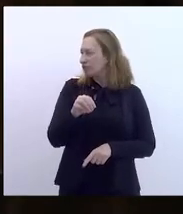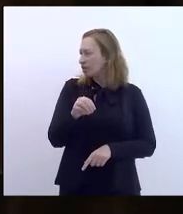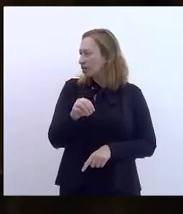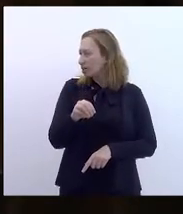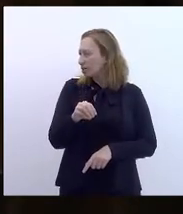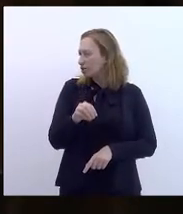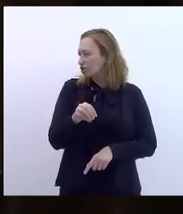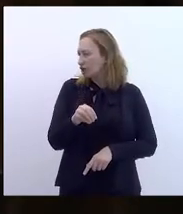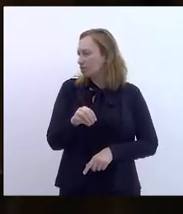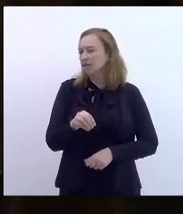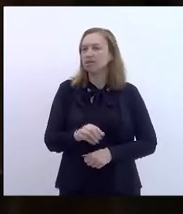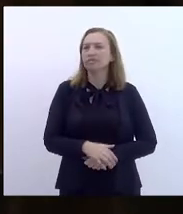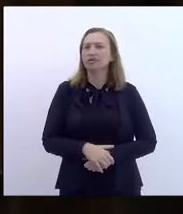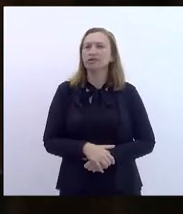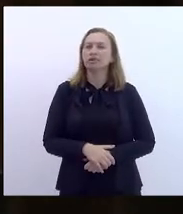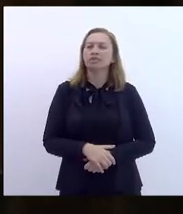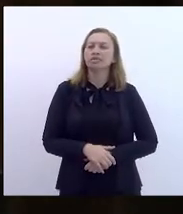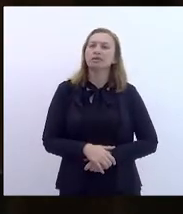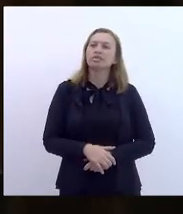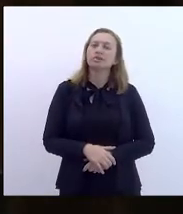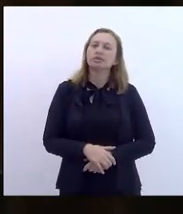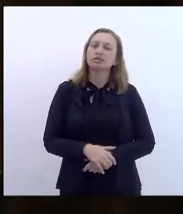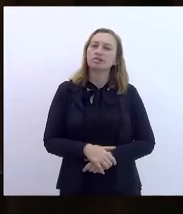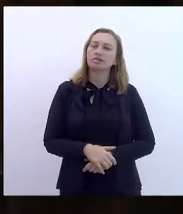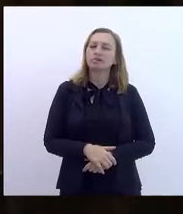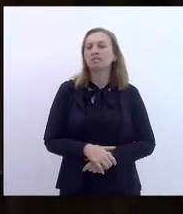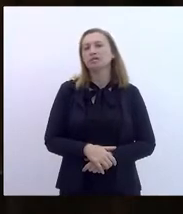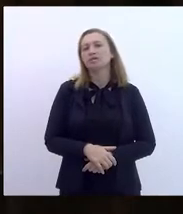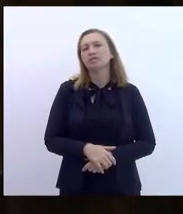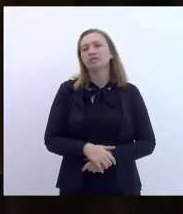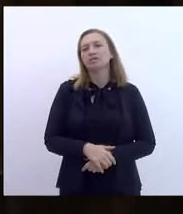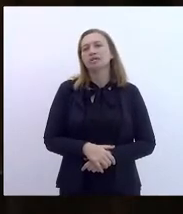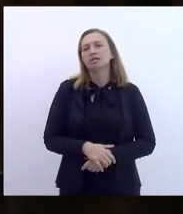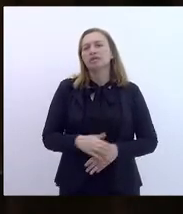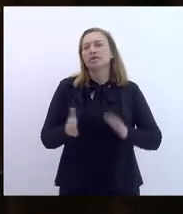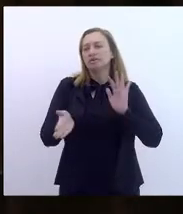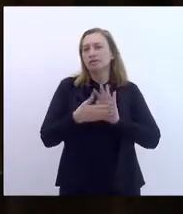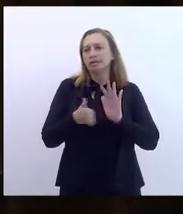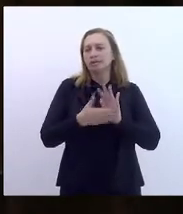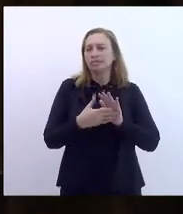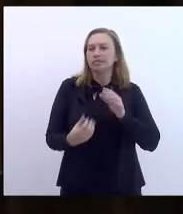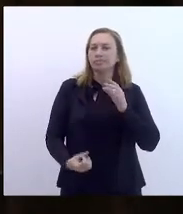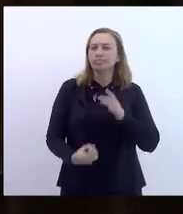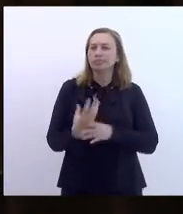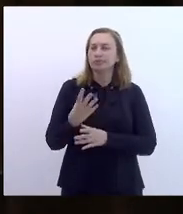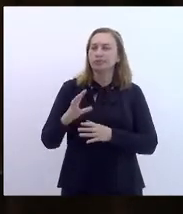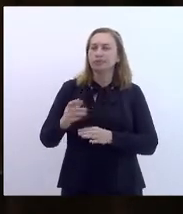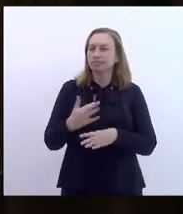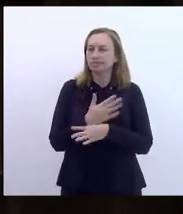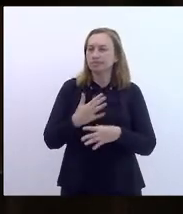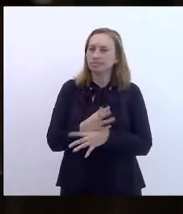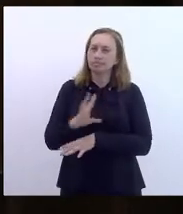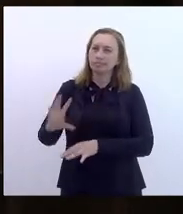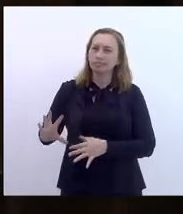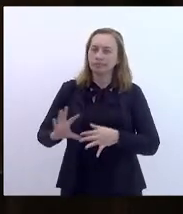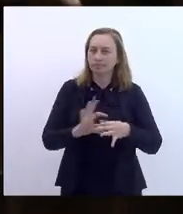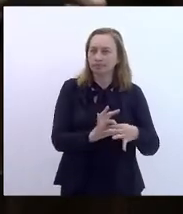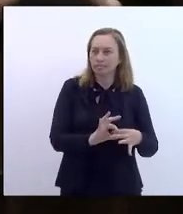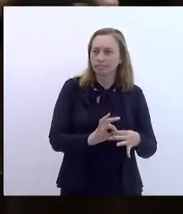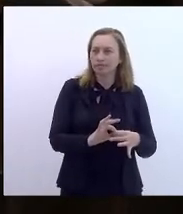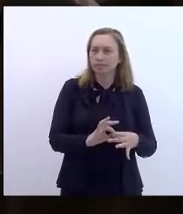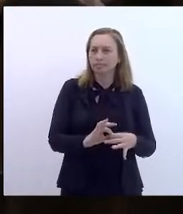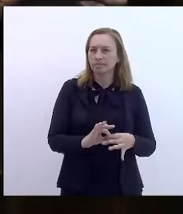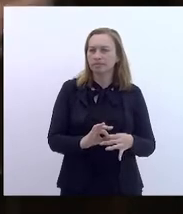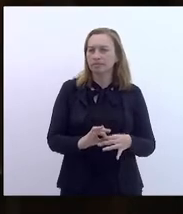Cláudio Castro construiu né construiu esse essa proposta de cidade integrada para ocupar o espaço que é